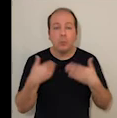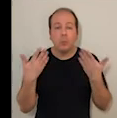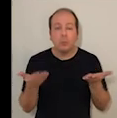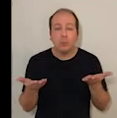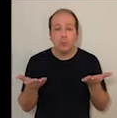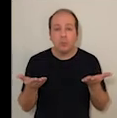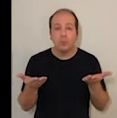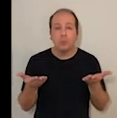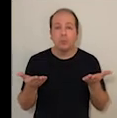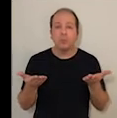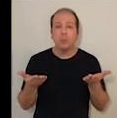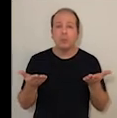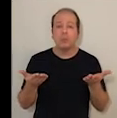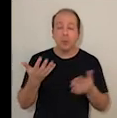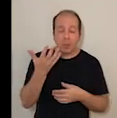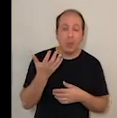Então,